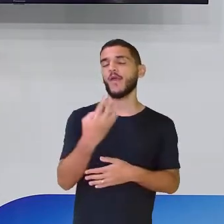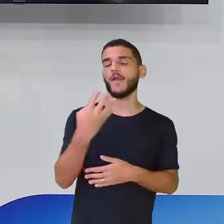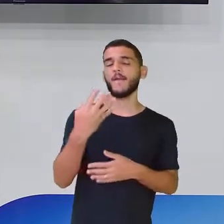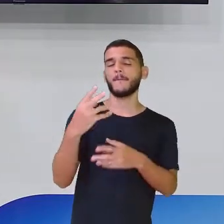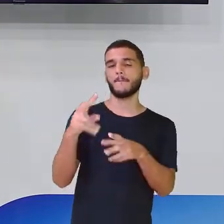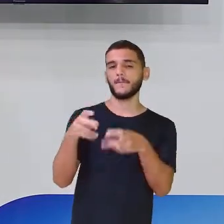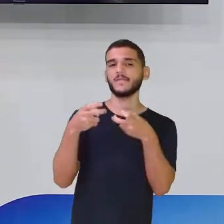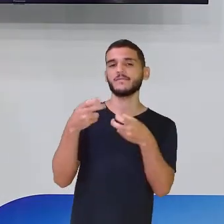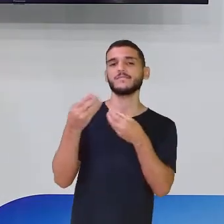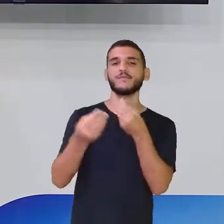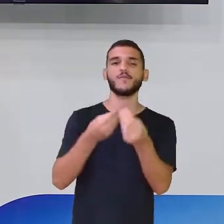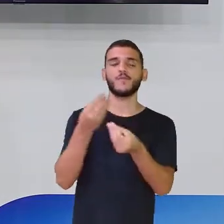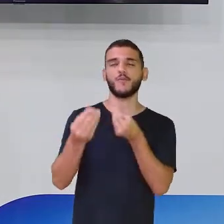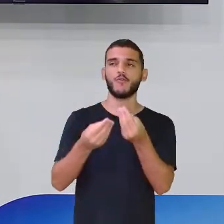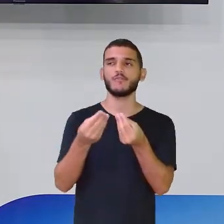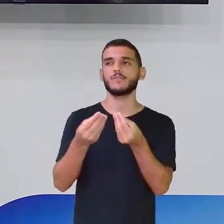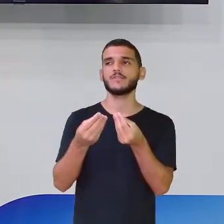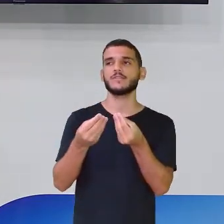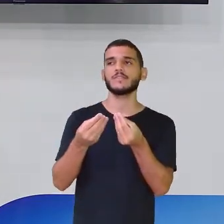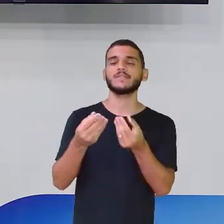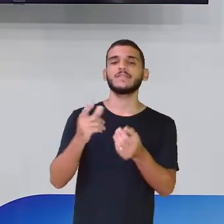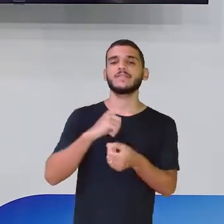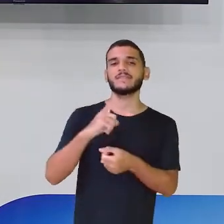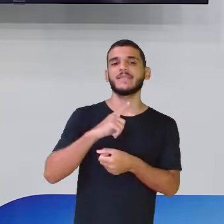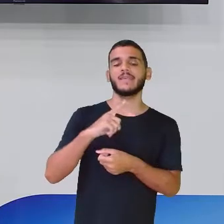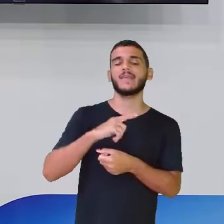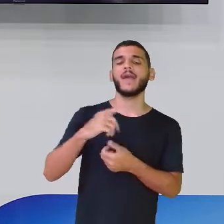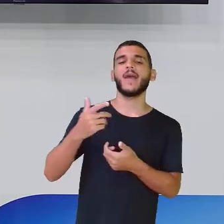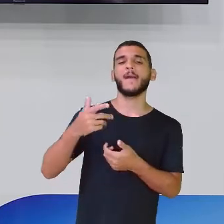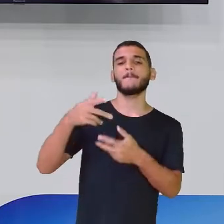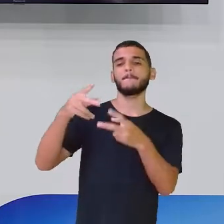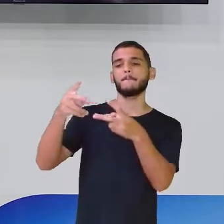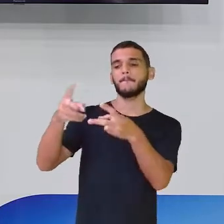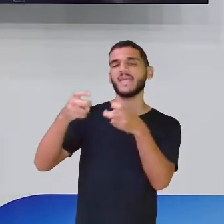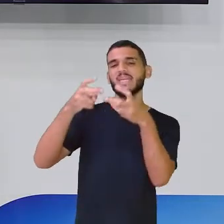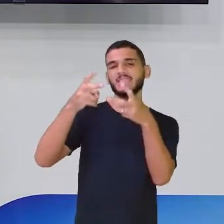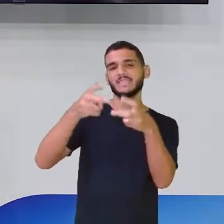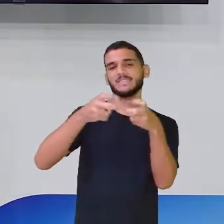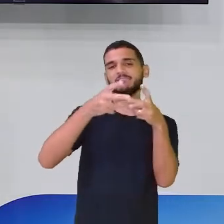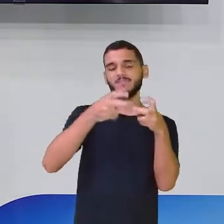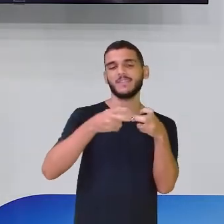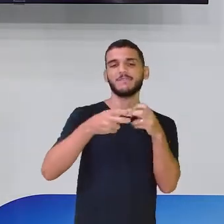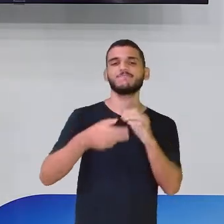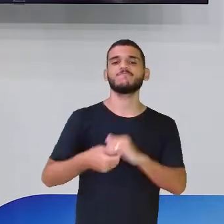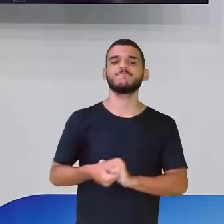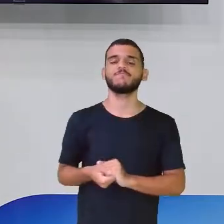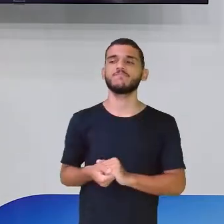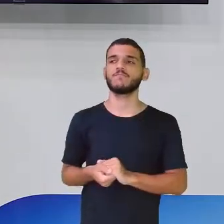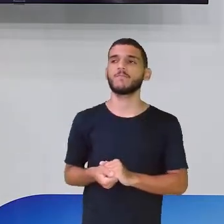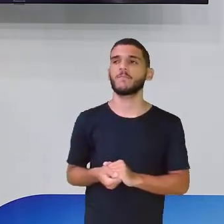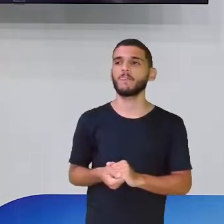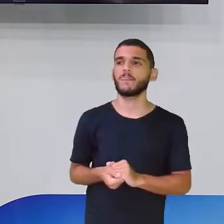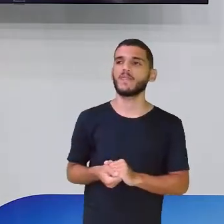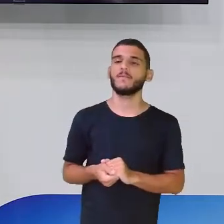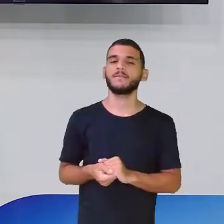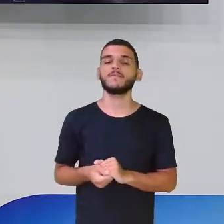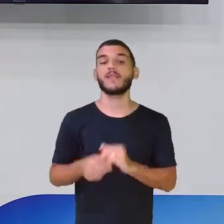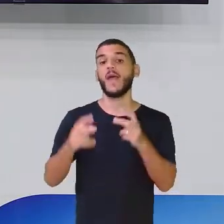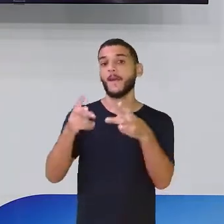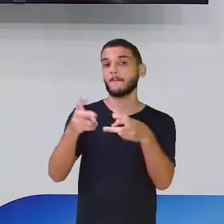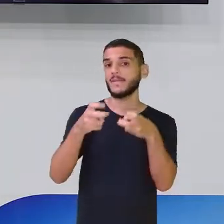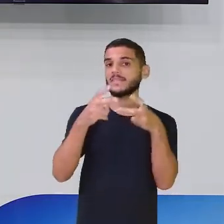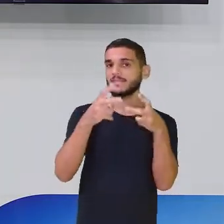percepção. Porque não adianta ter som e eu não ser capaz de perceber, né. Então, a percepção